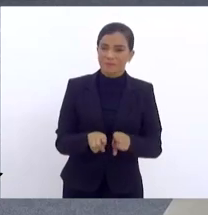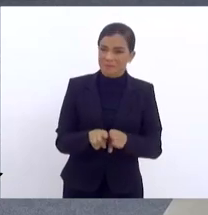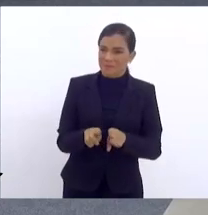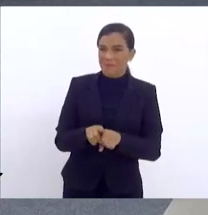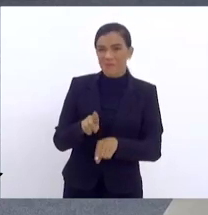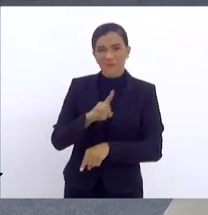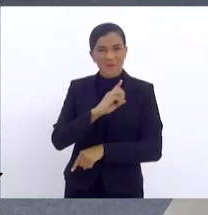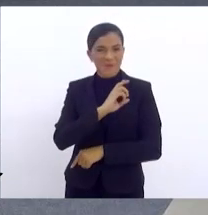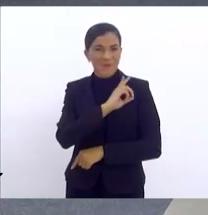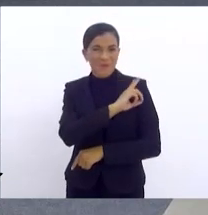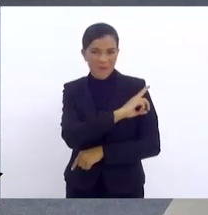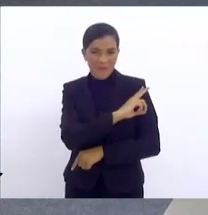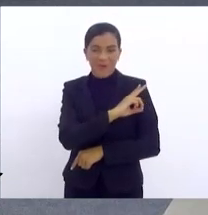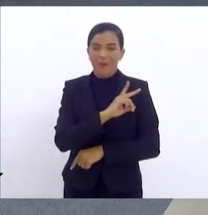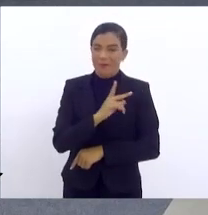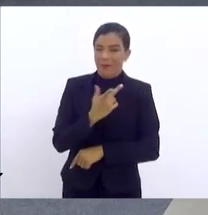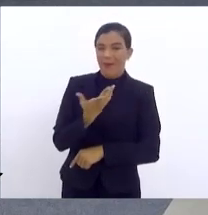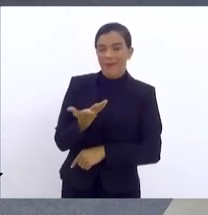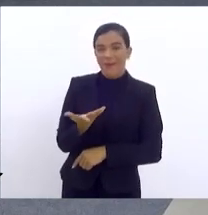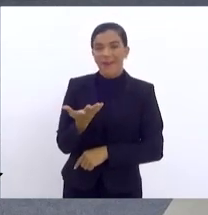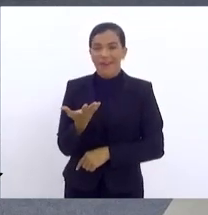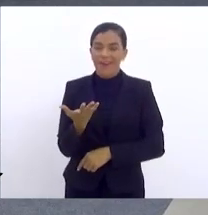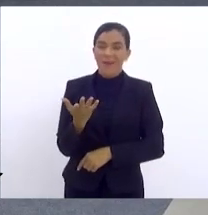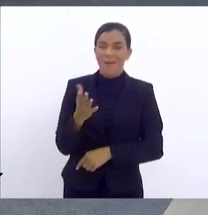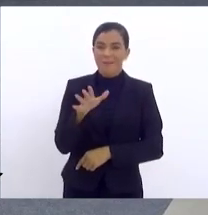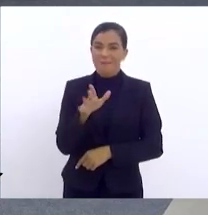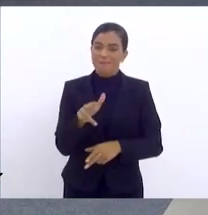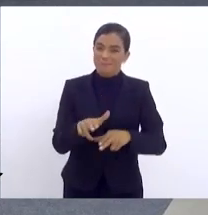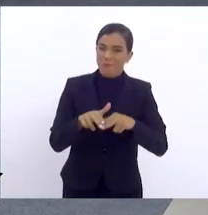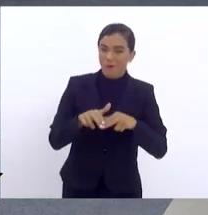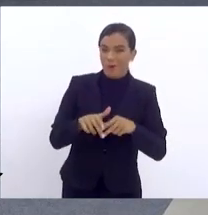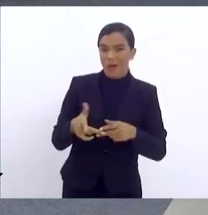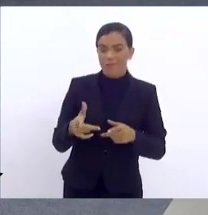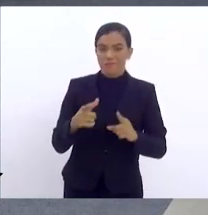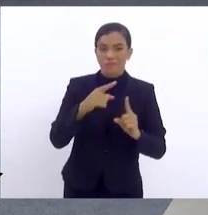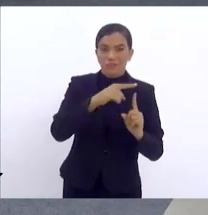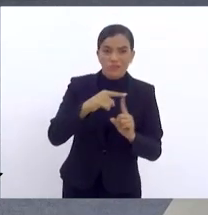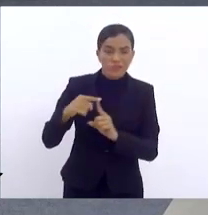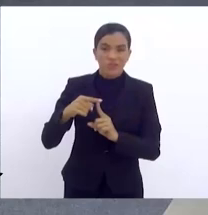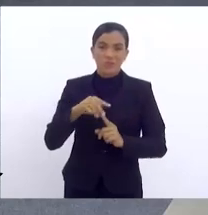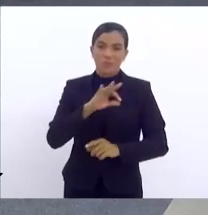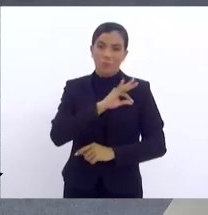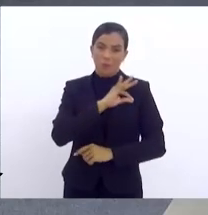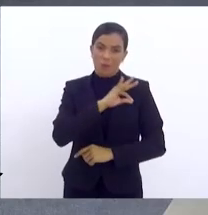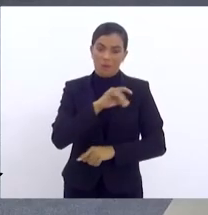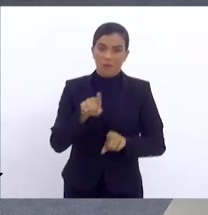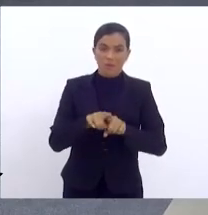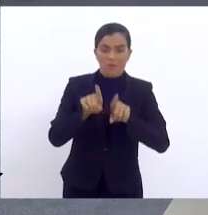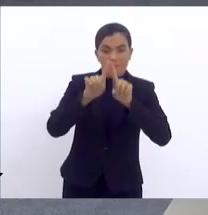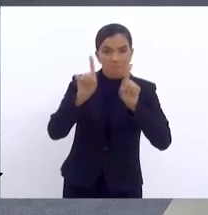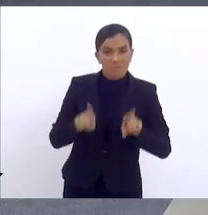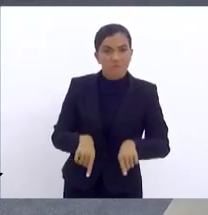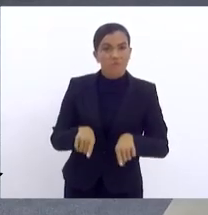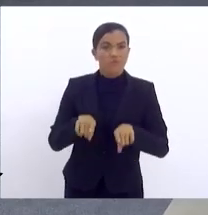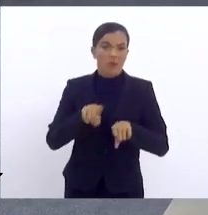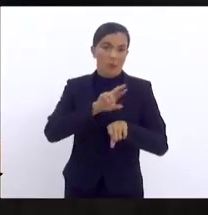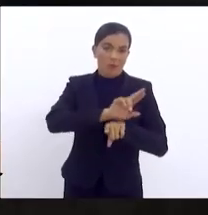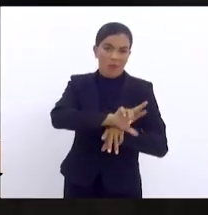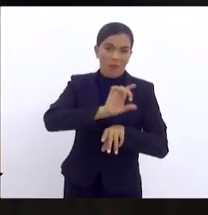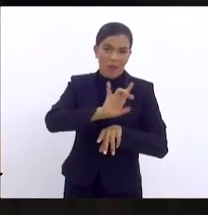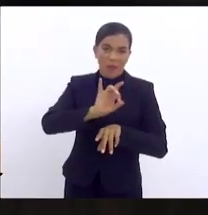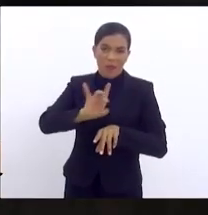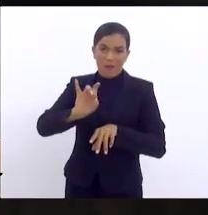Coronel Coronel aquela coisa até pela pela questão do tipo de policiamento né e a função constitucional de cada um